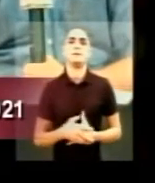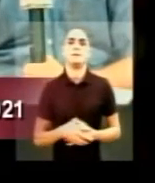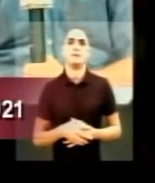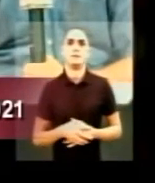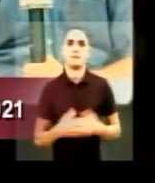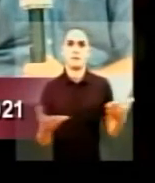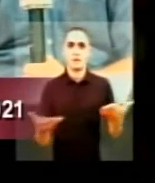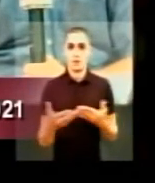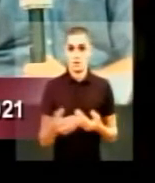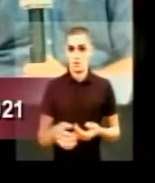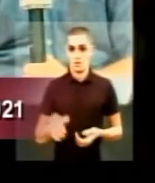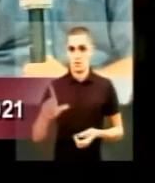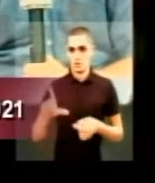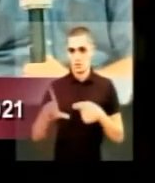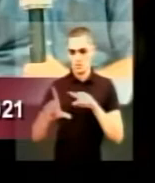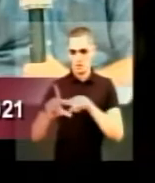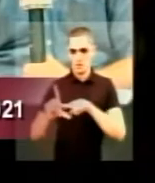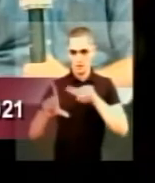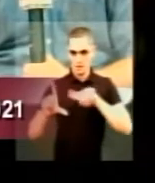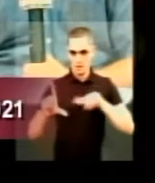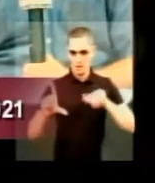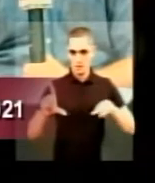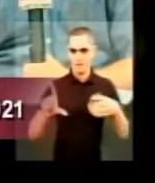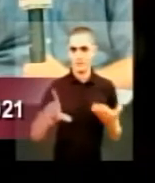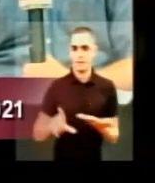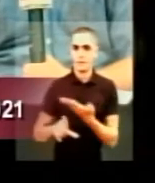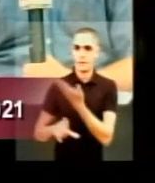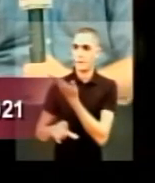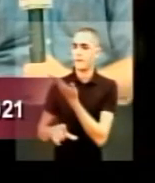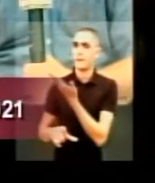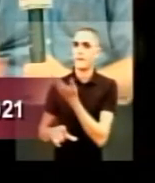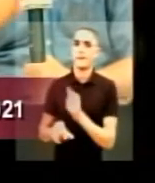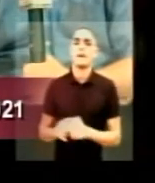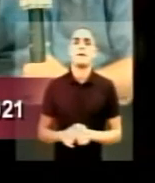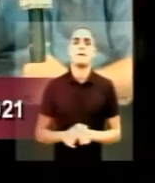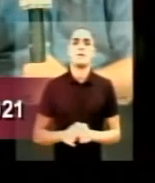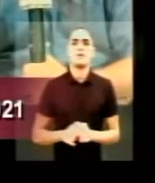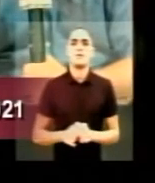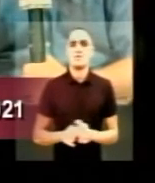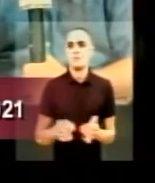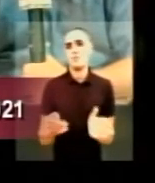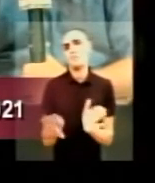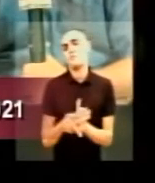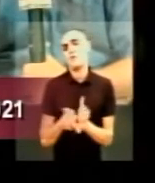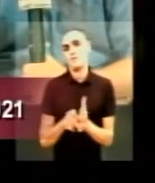Quanto ao percentual de positividade de casos leves e graves por